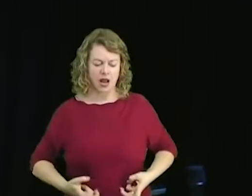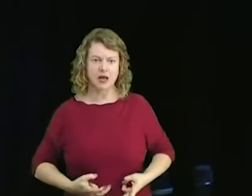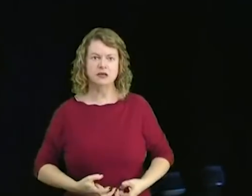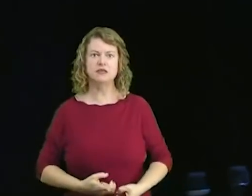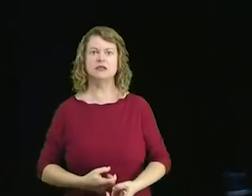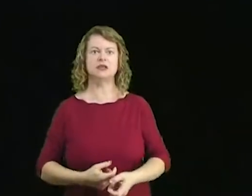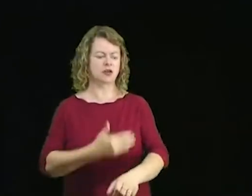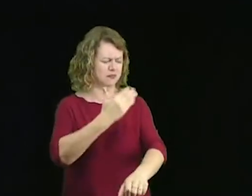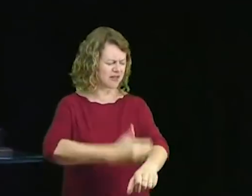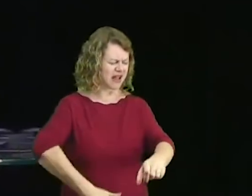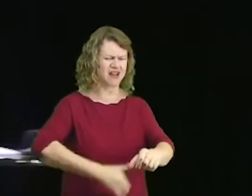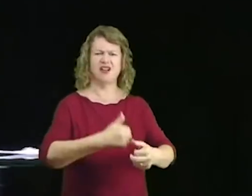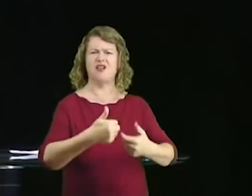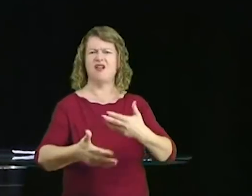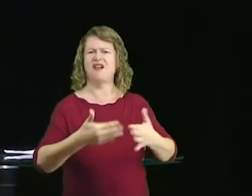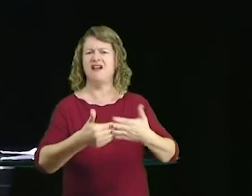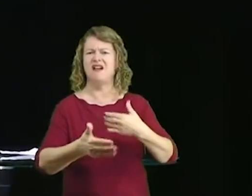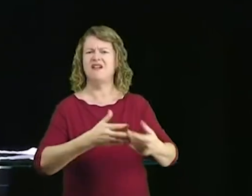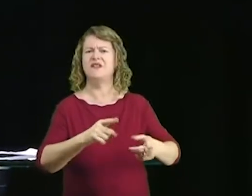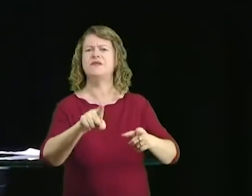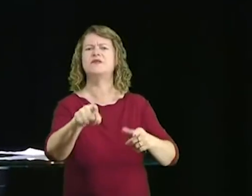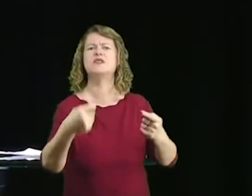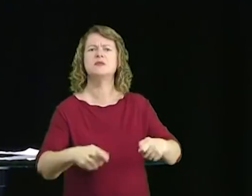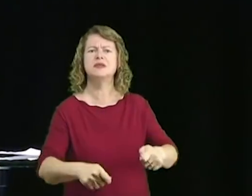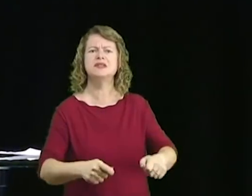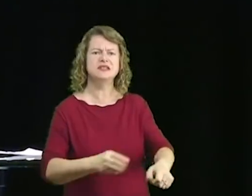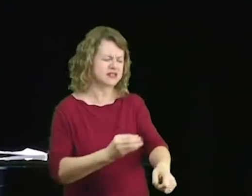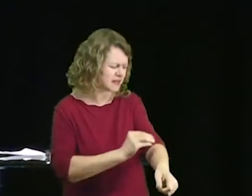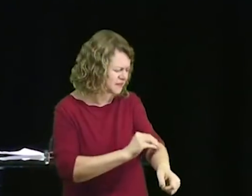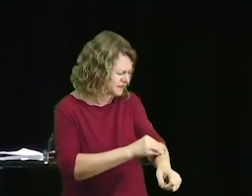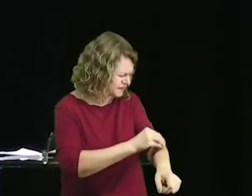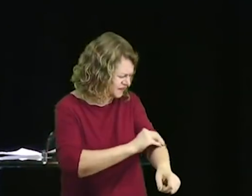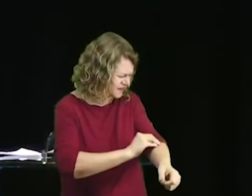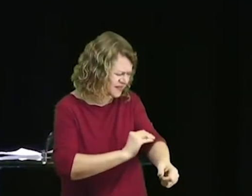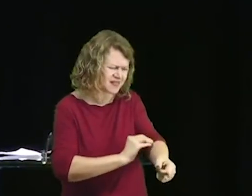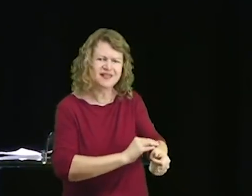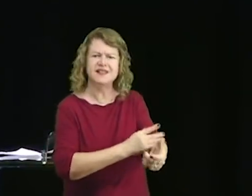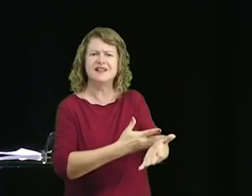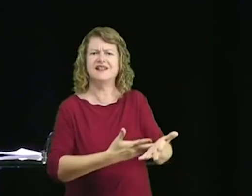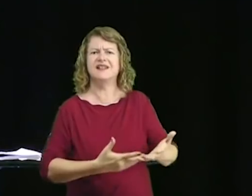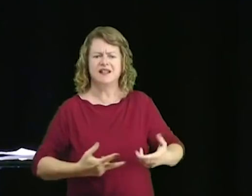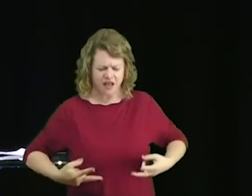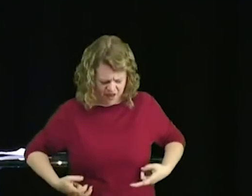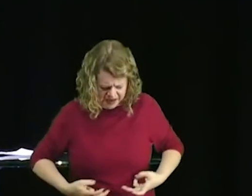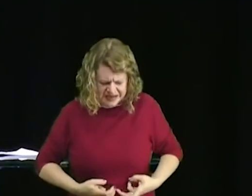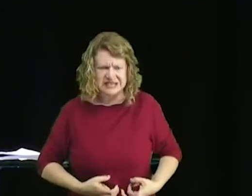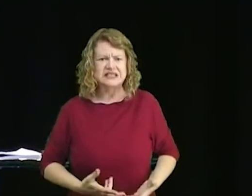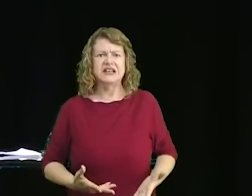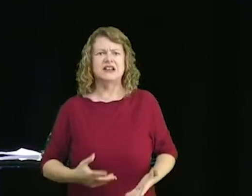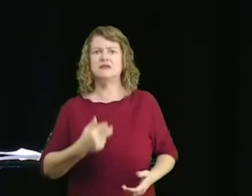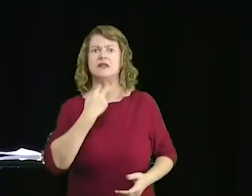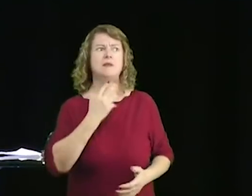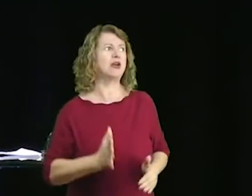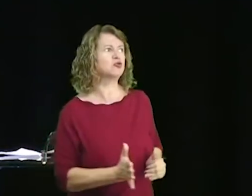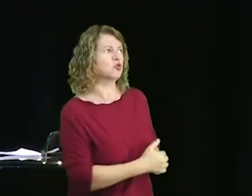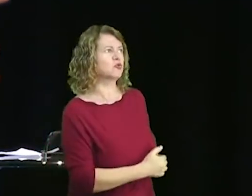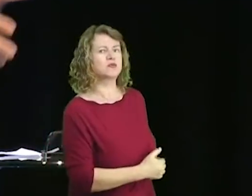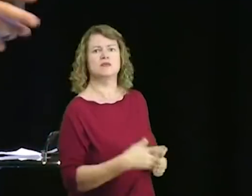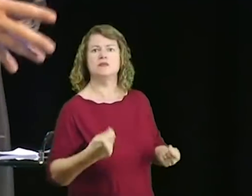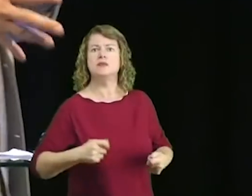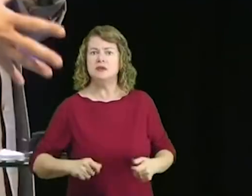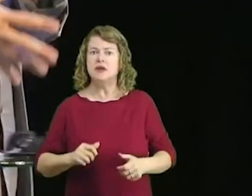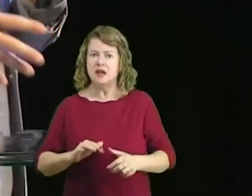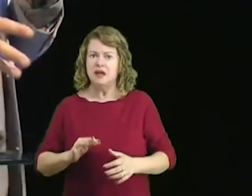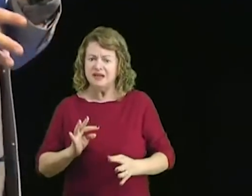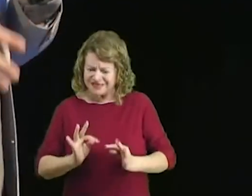ir lá e retirar aquele câncer. Não adianta você querer viver de aparência. Você tem que resolver. Então, Eliseu, ele vai